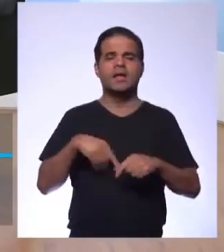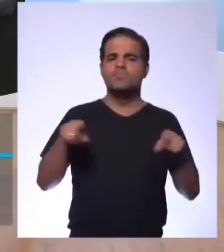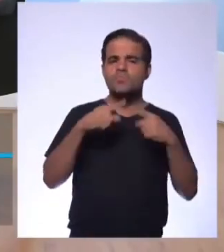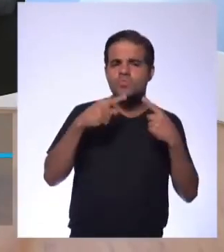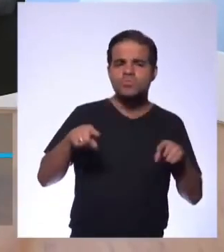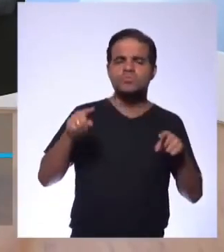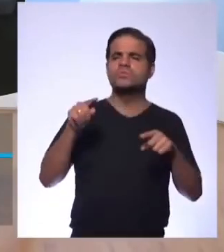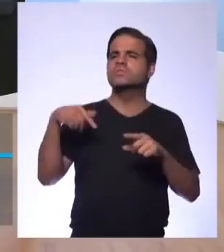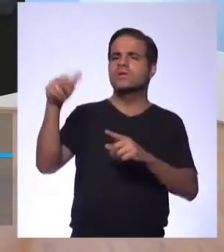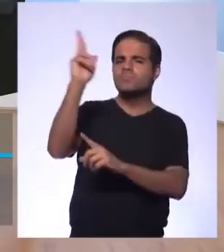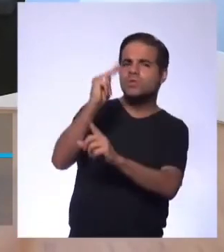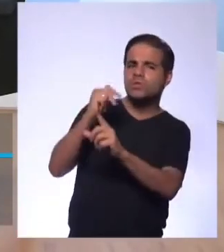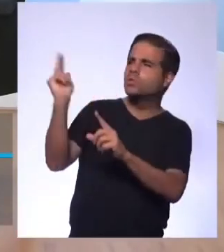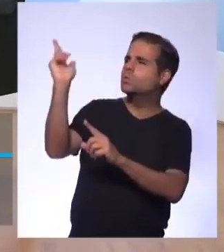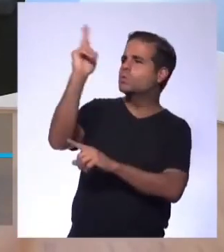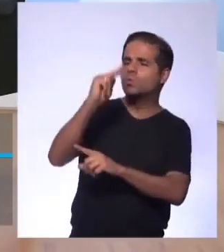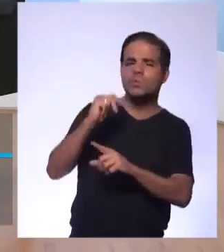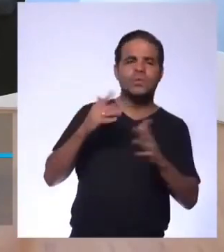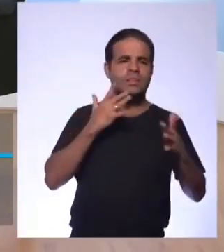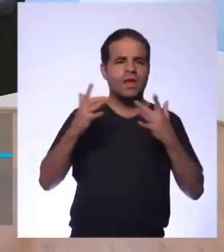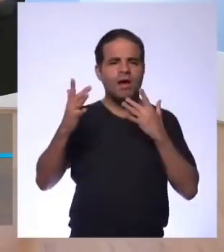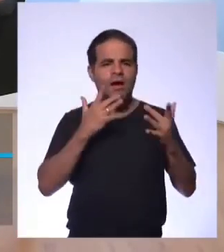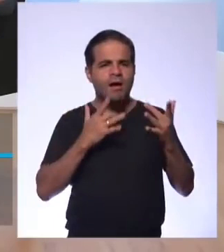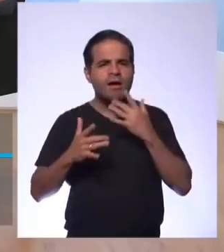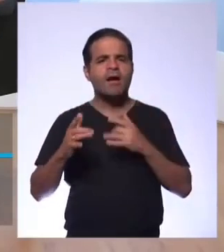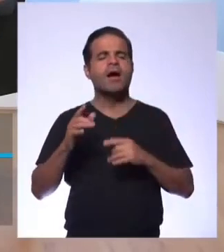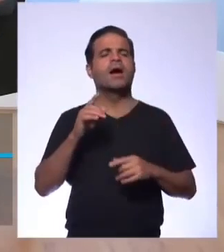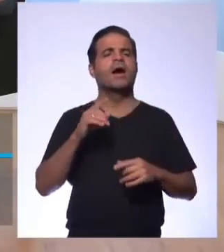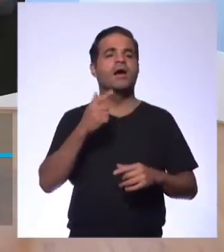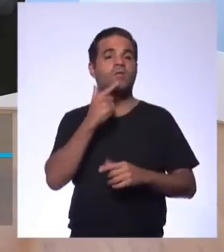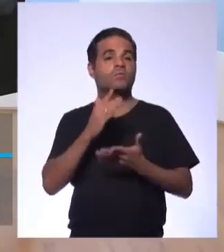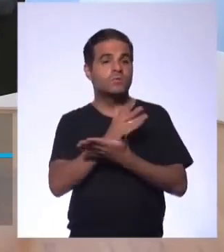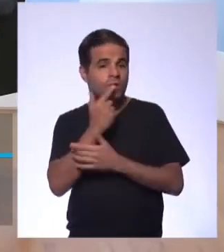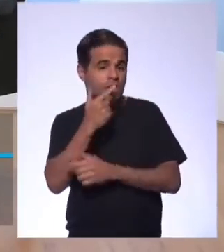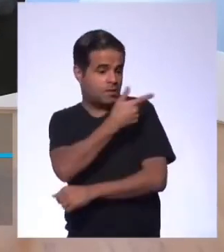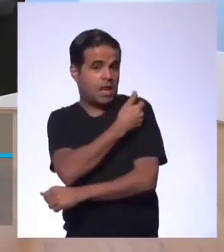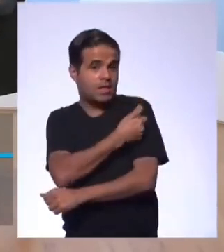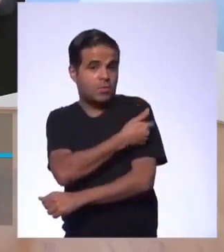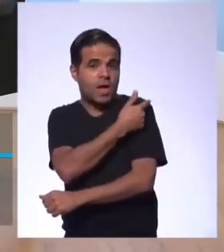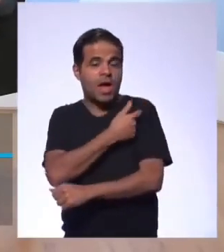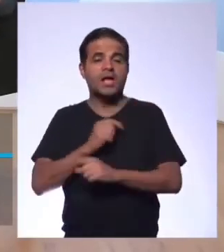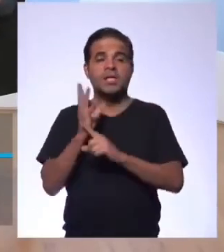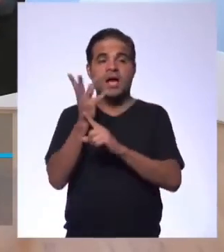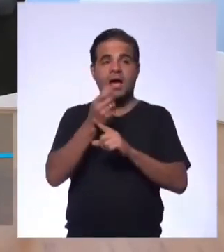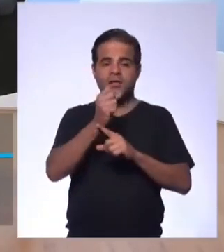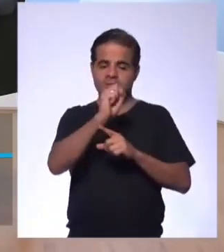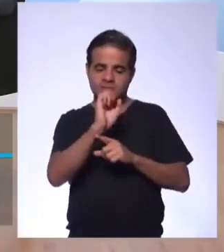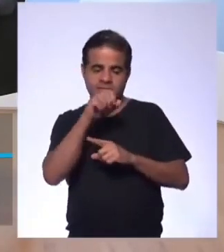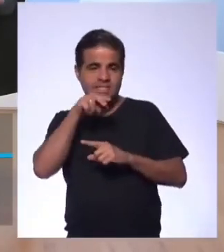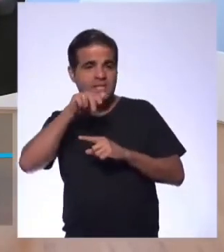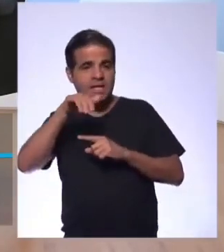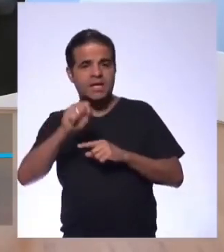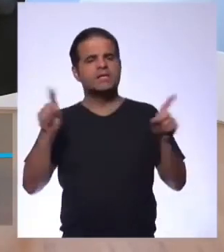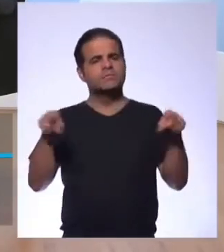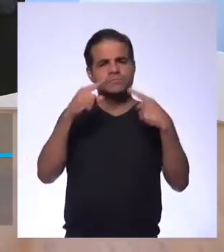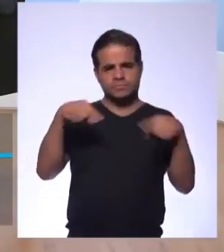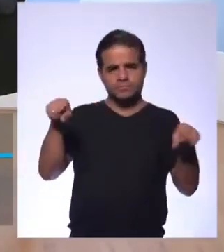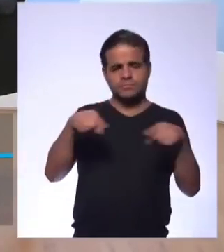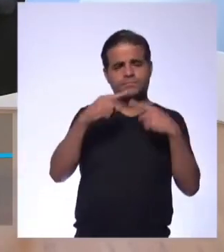música, pintura, teatro. Os produtos. Estão citando tatuagem, artes cênicas, Tatuagem é visuais, pintura, né?